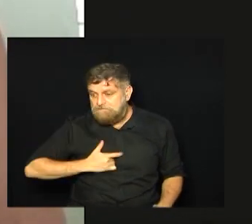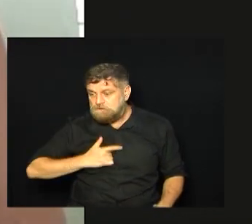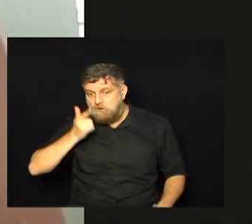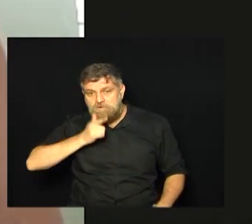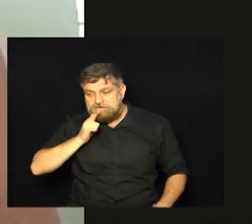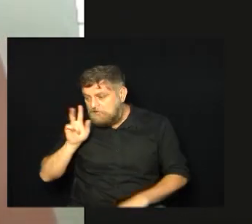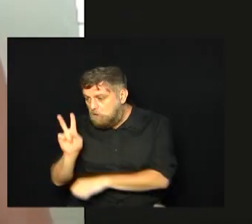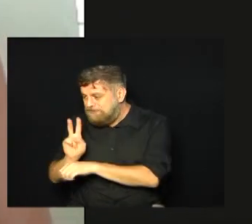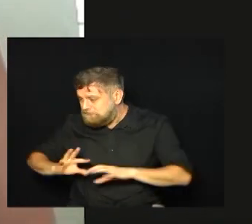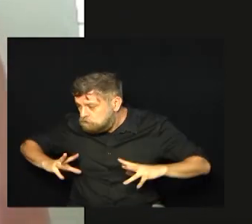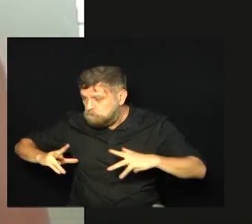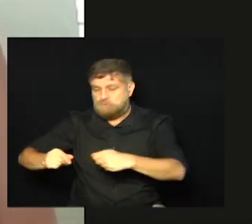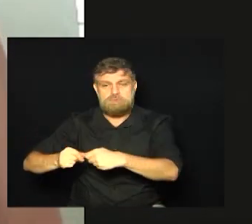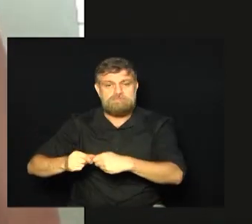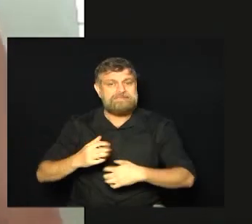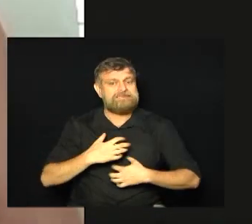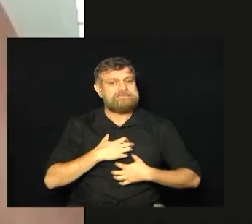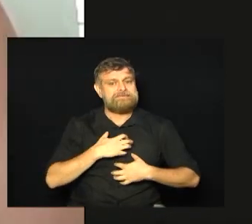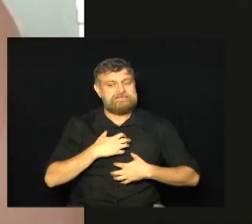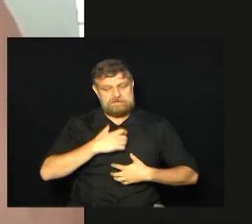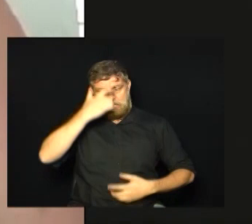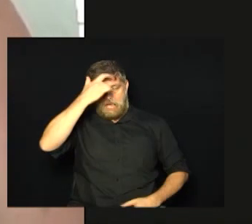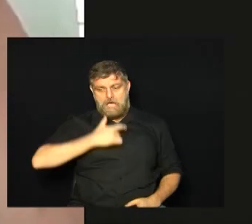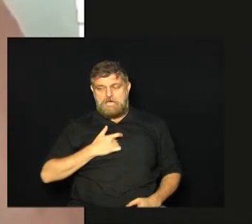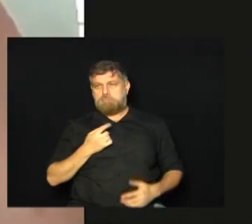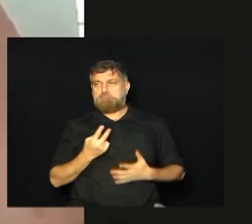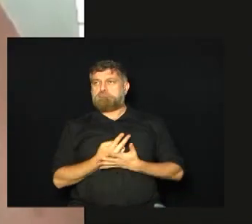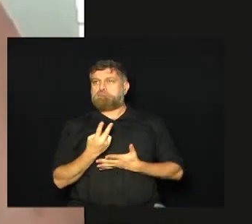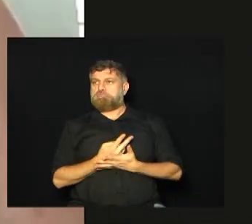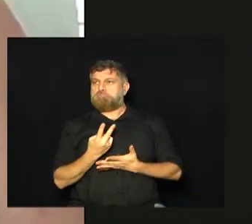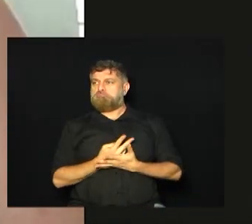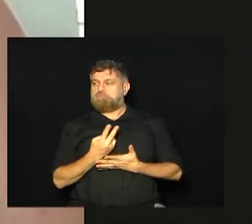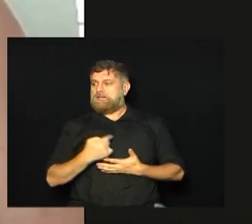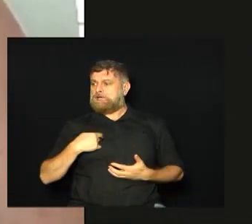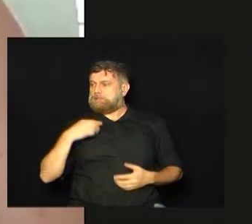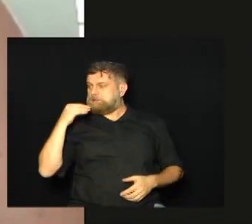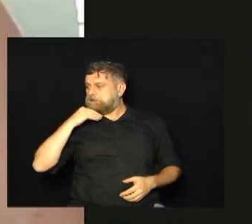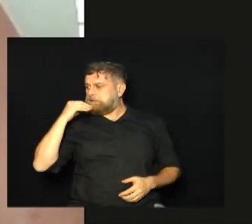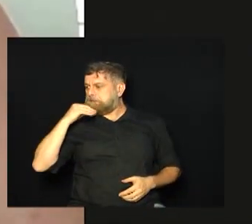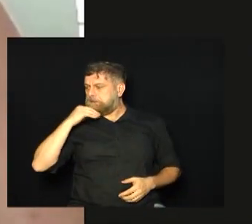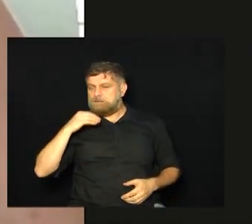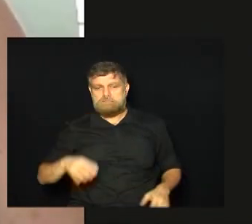conta, mas ela tem a sensação de que não, que ela não é boa o suficiente.